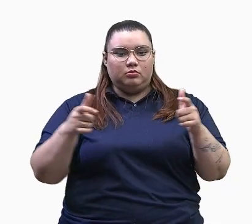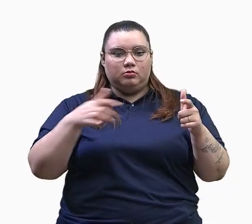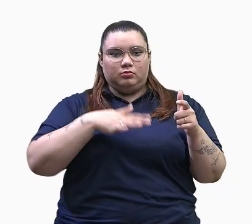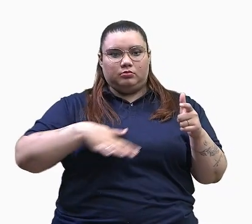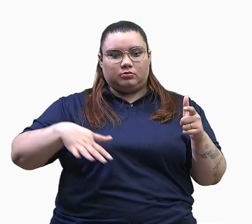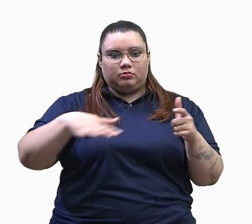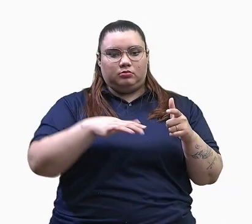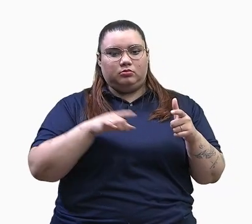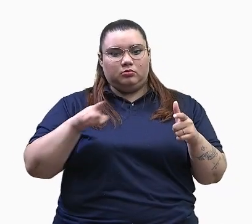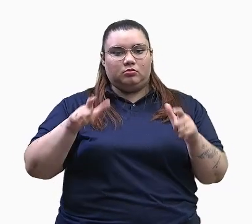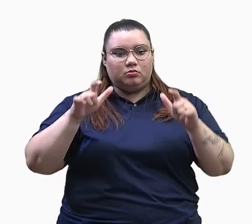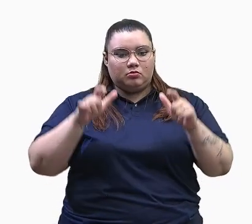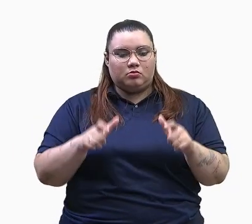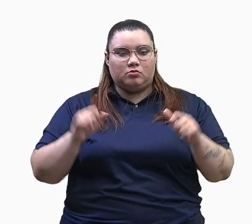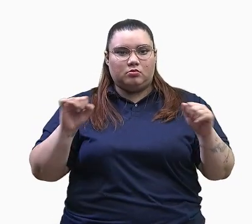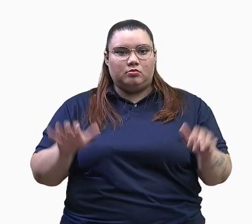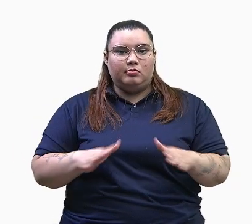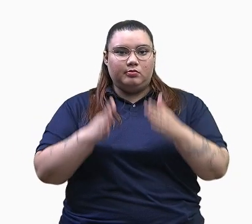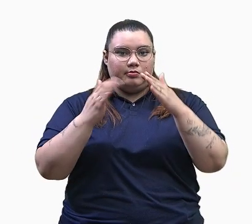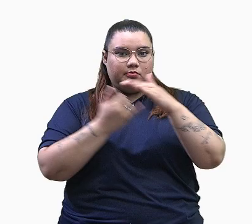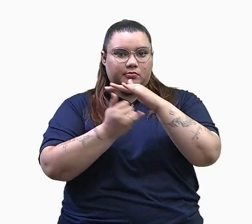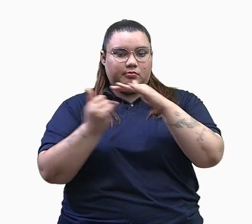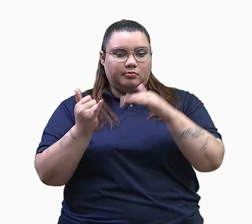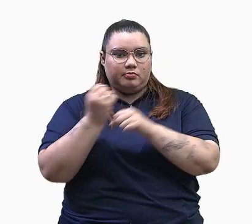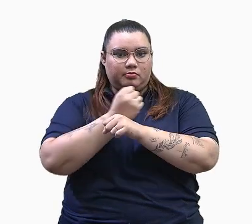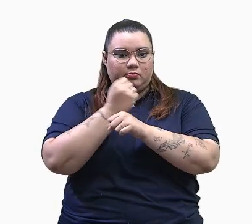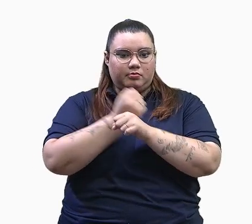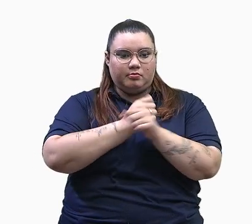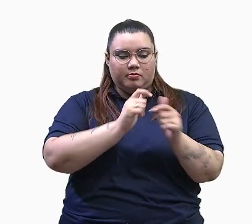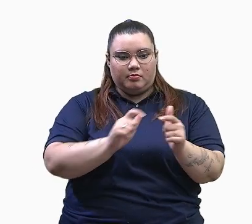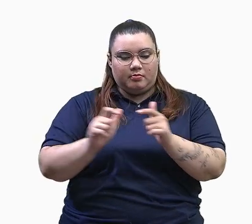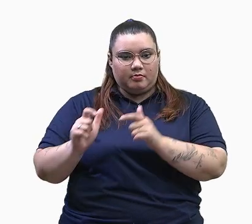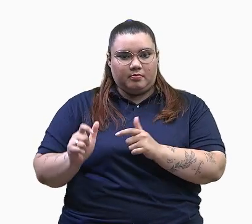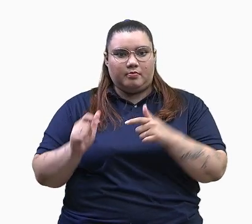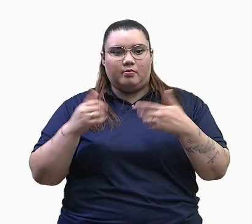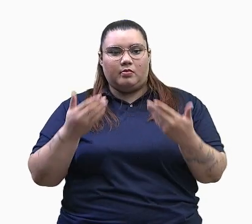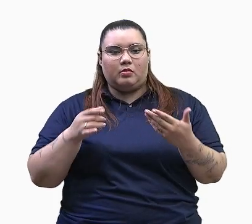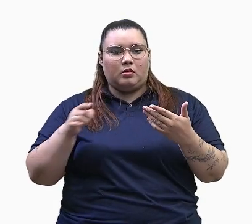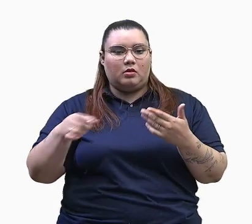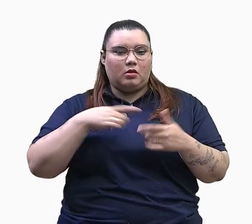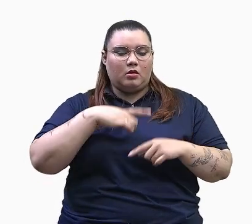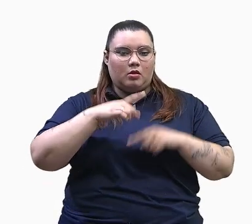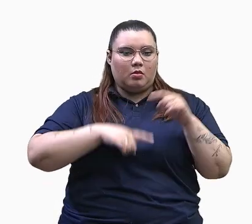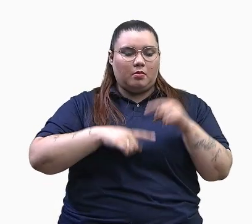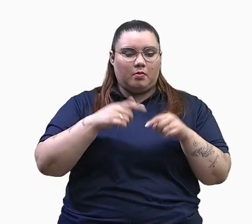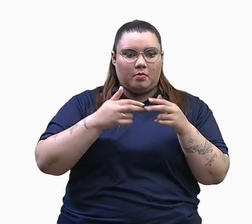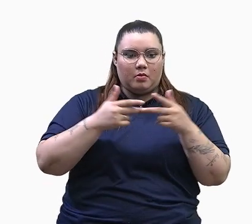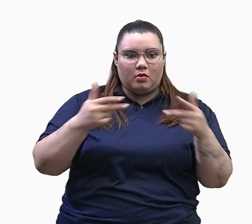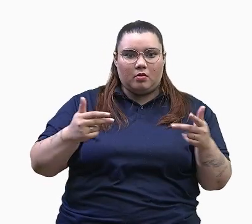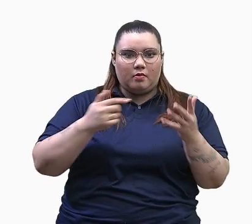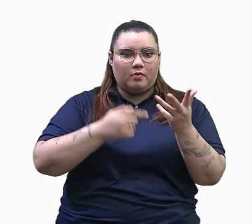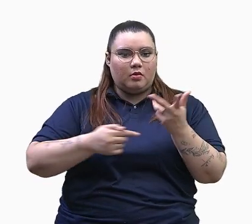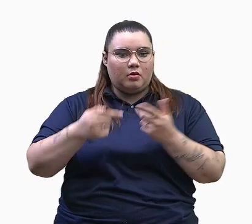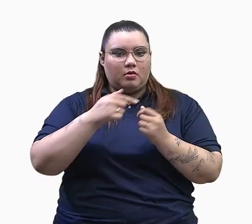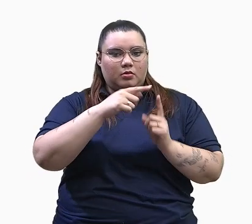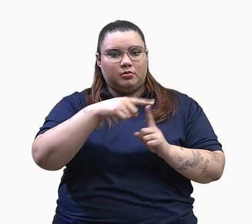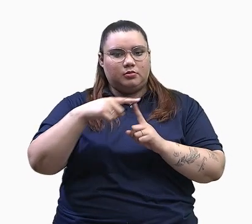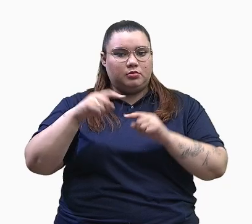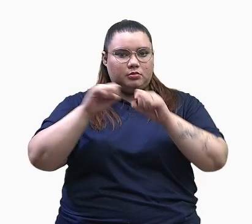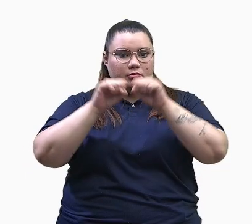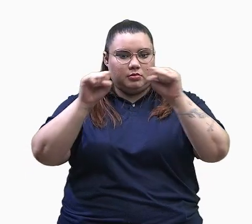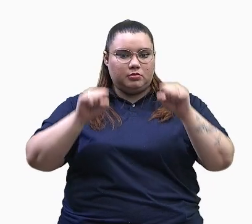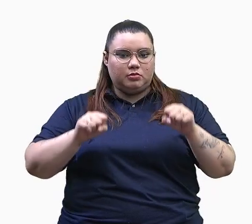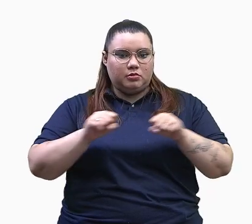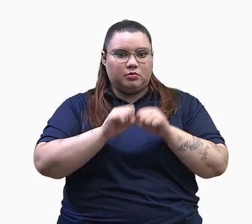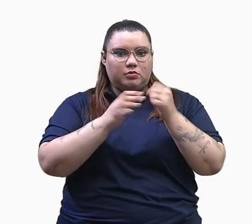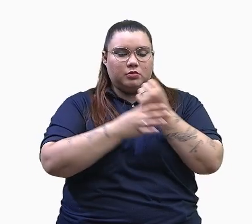de onde essas usinas estão instaladas, tá bom? E essas usinas, elas são equipadas aí com diversos sistemas de segurança, né,